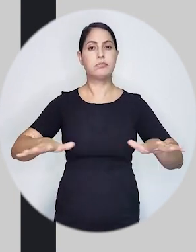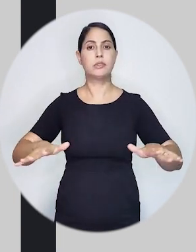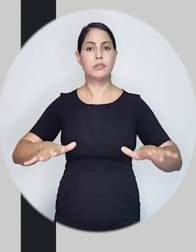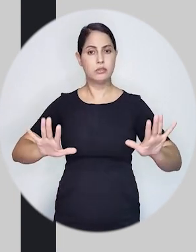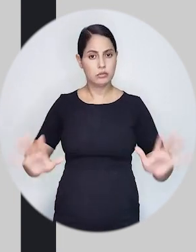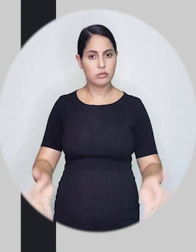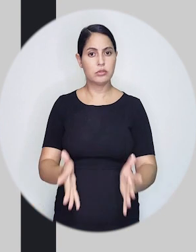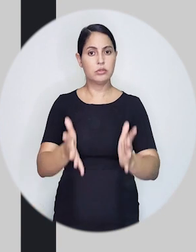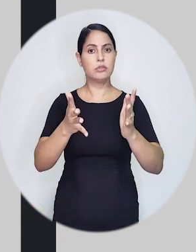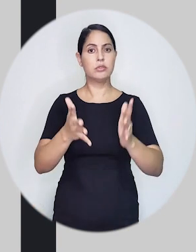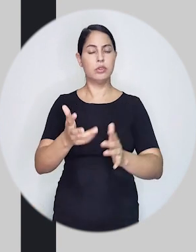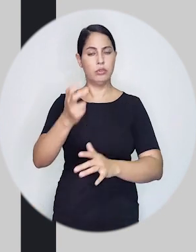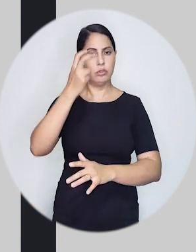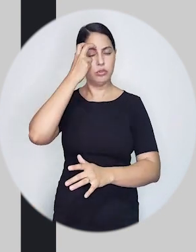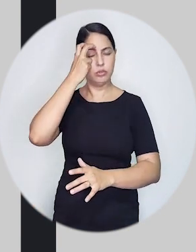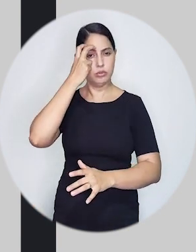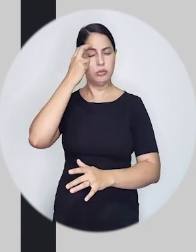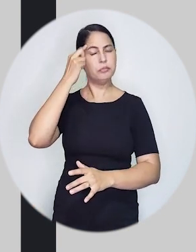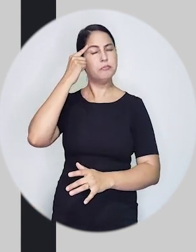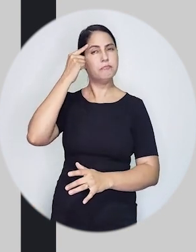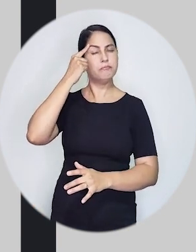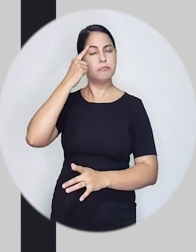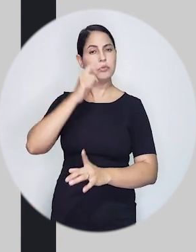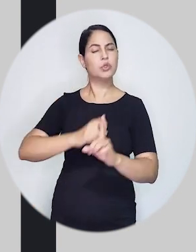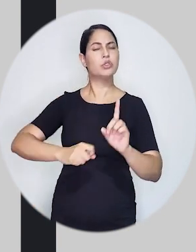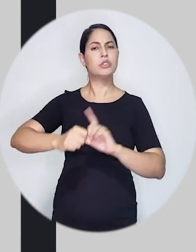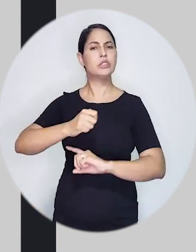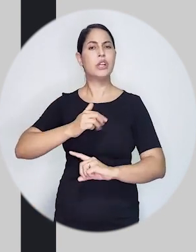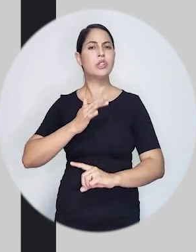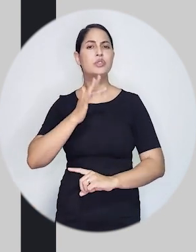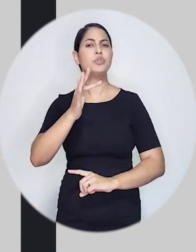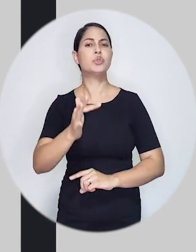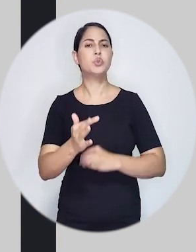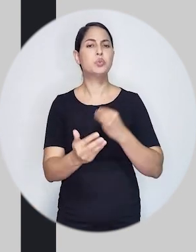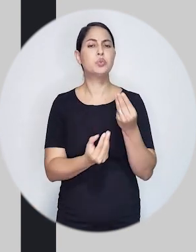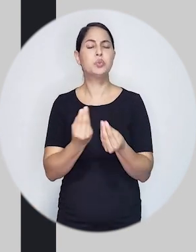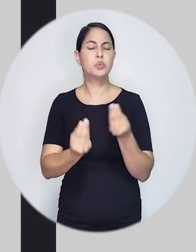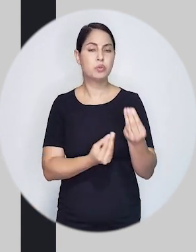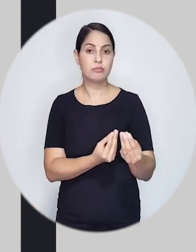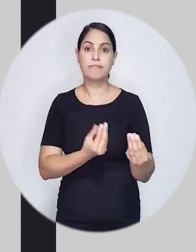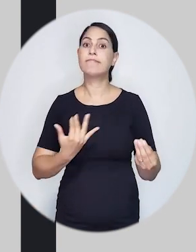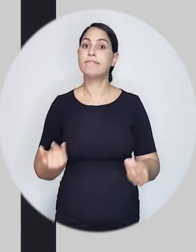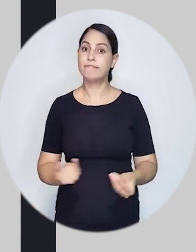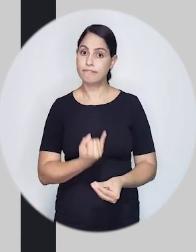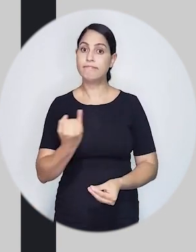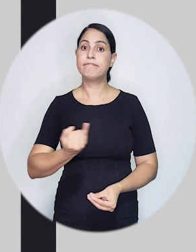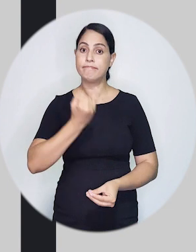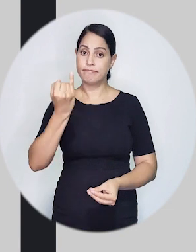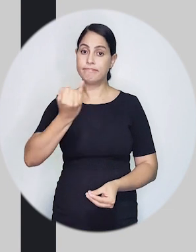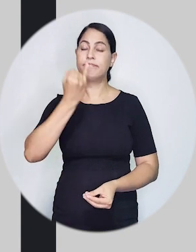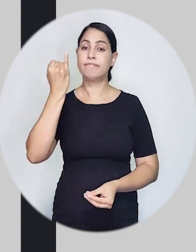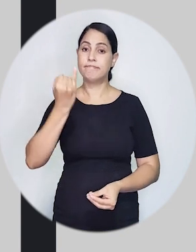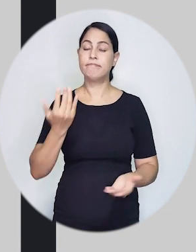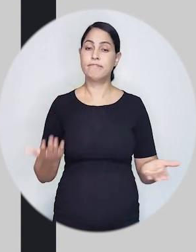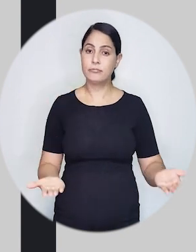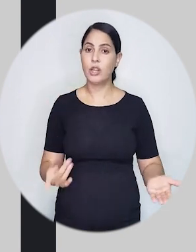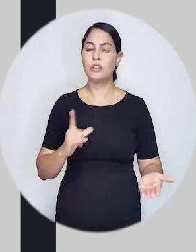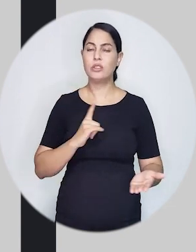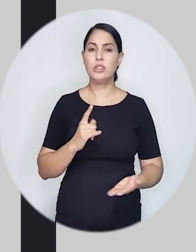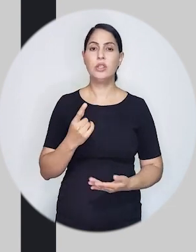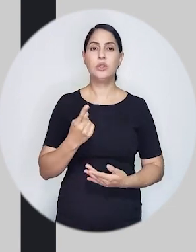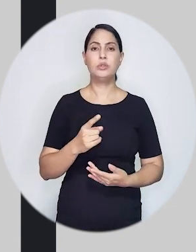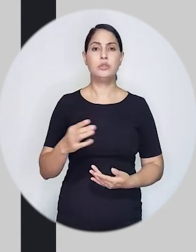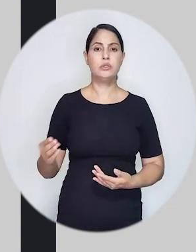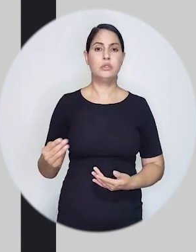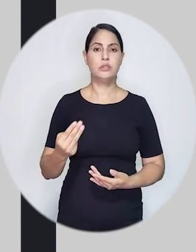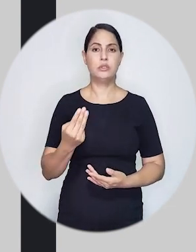da cultura e ao estímulo do pensamento sobre o destino da sociedade. E os números demonstram essa dimensão. Entre os mais de